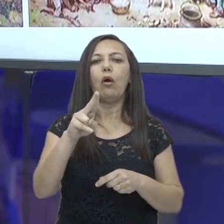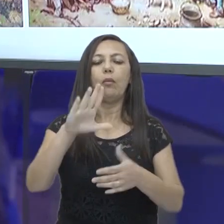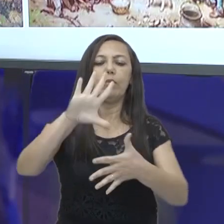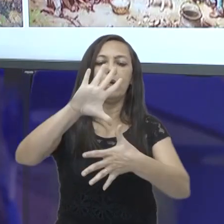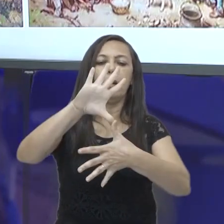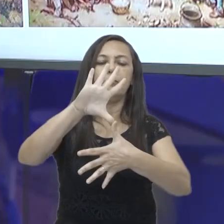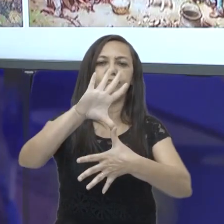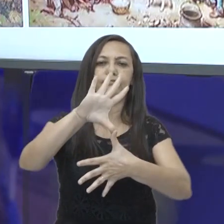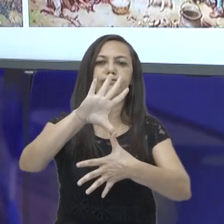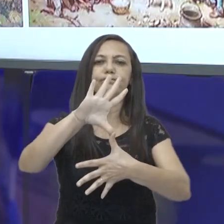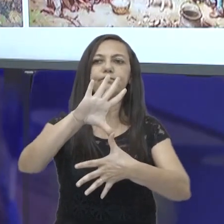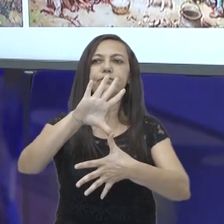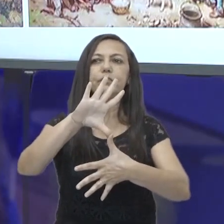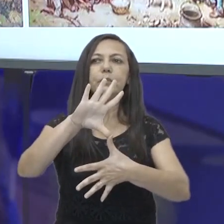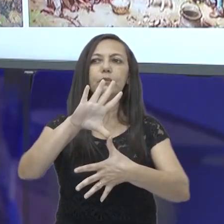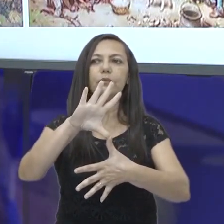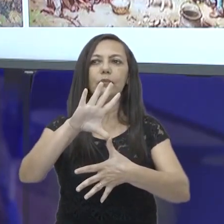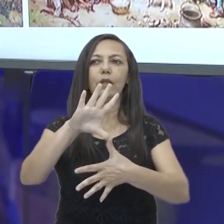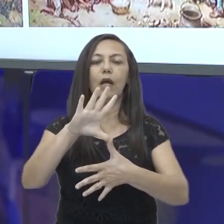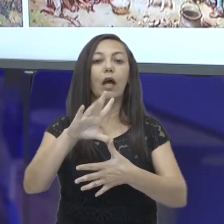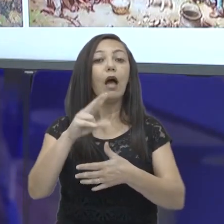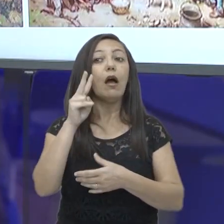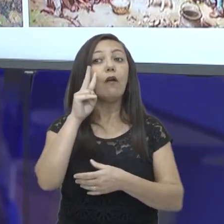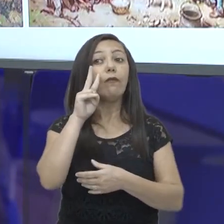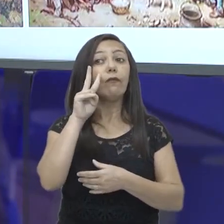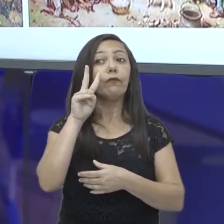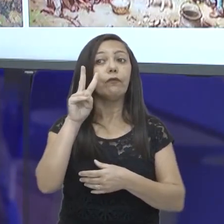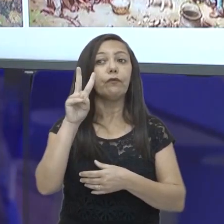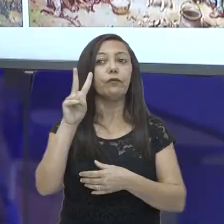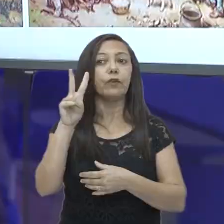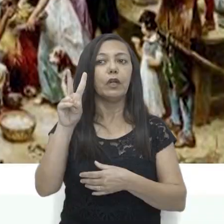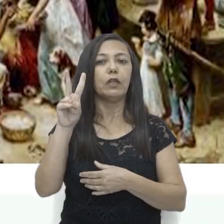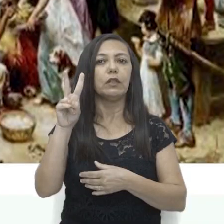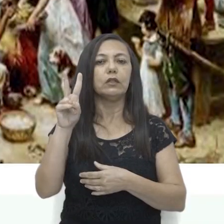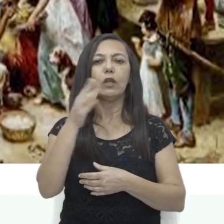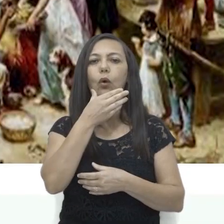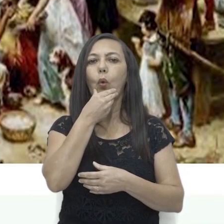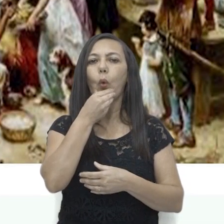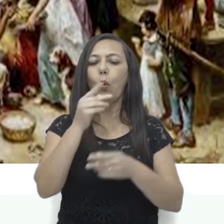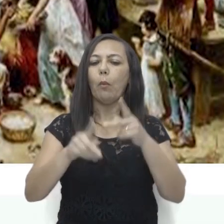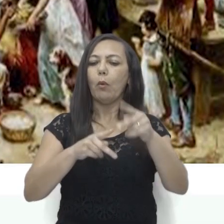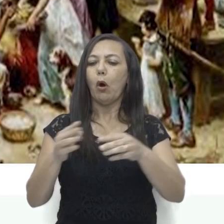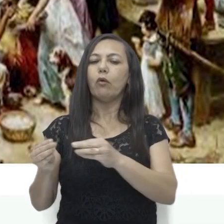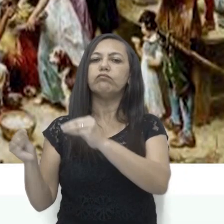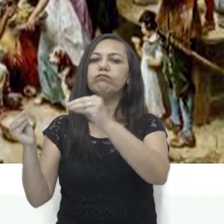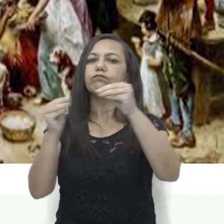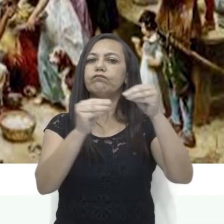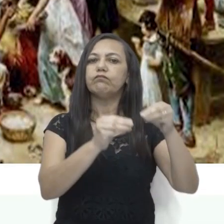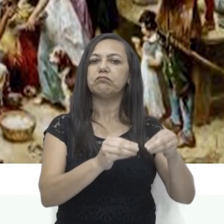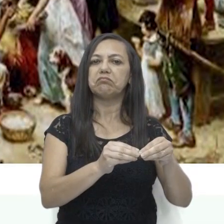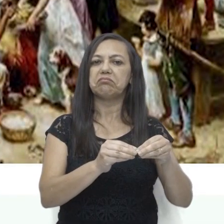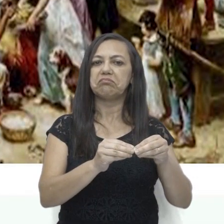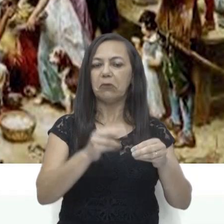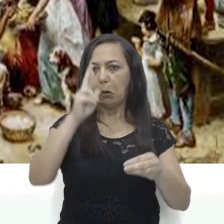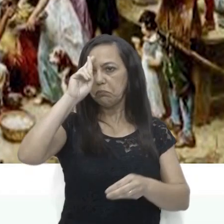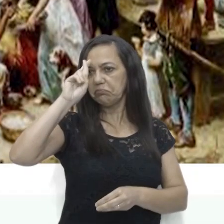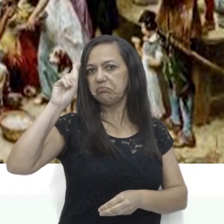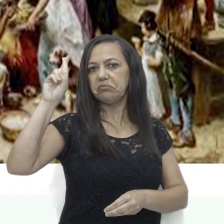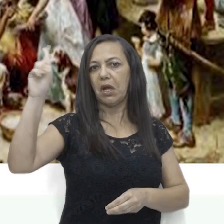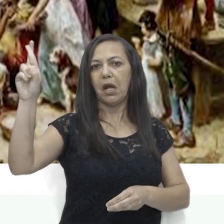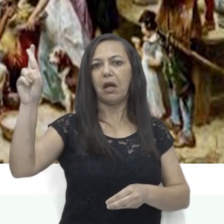Estados Unidos. Veja a postura que o inglês chega aqui nas terras americanas, como dono,